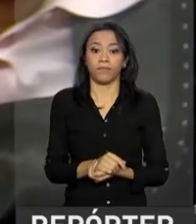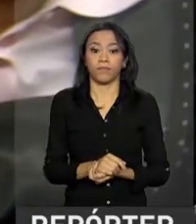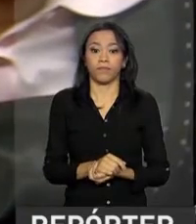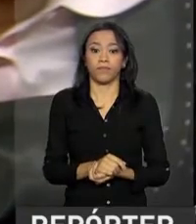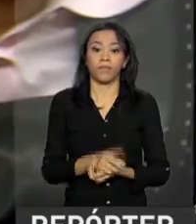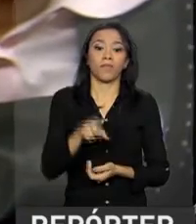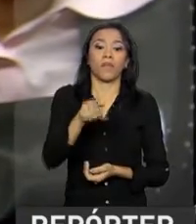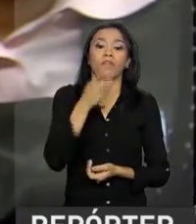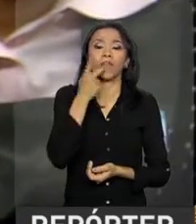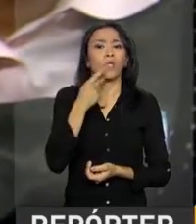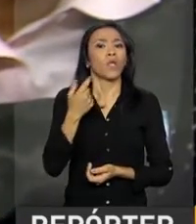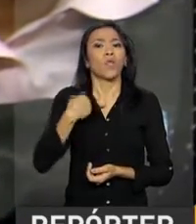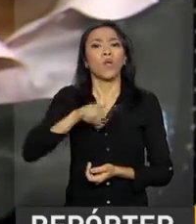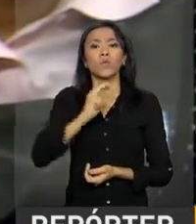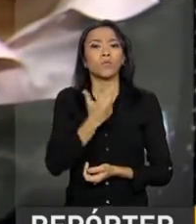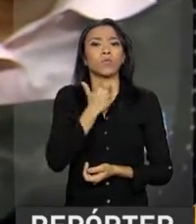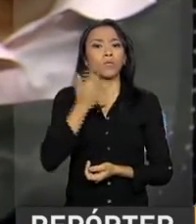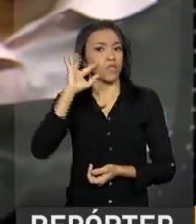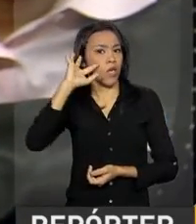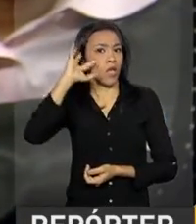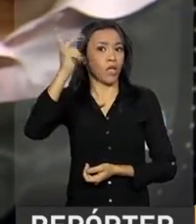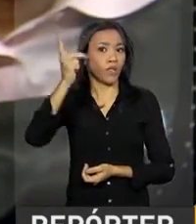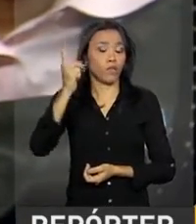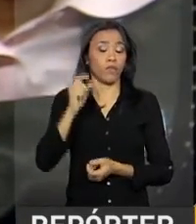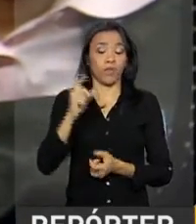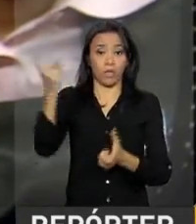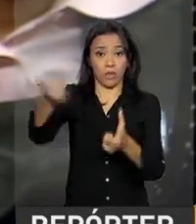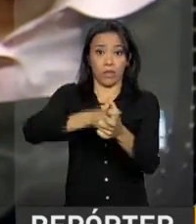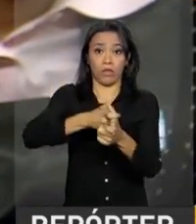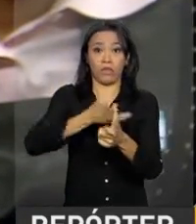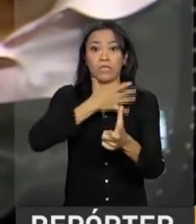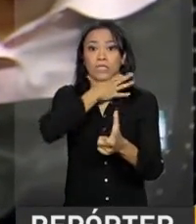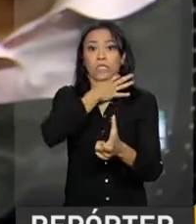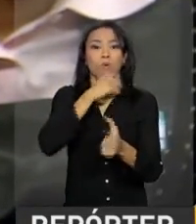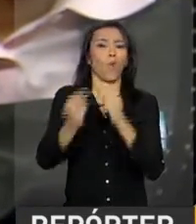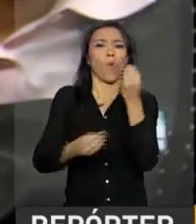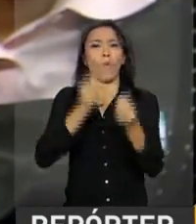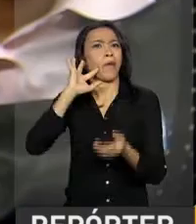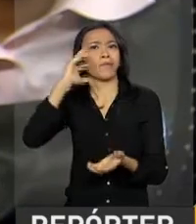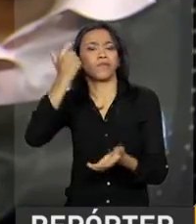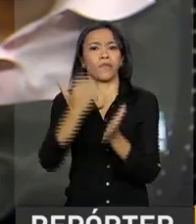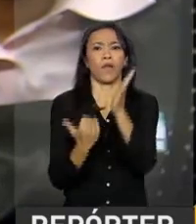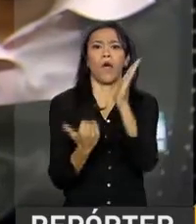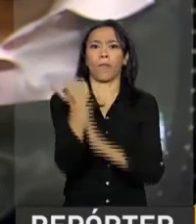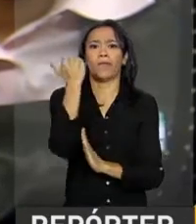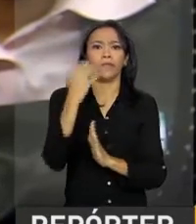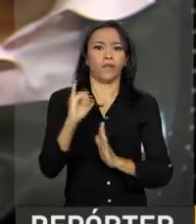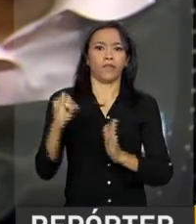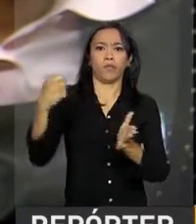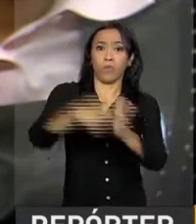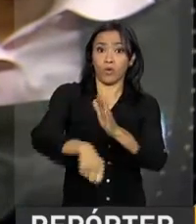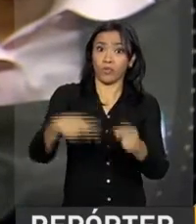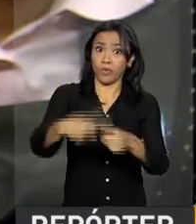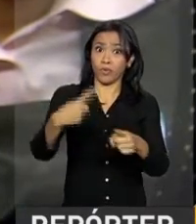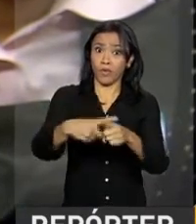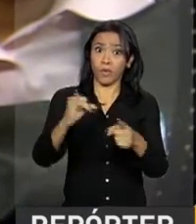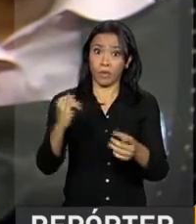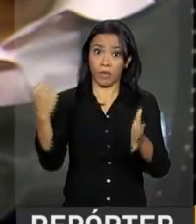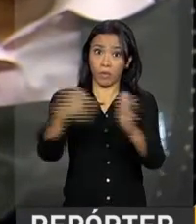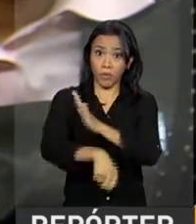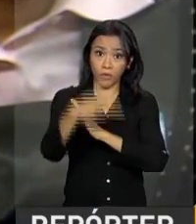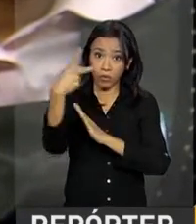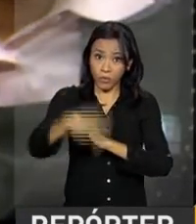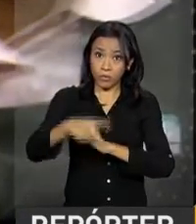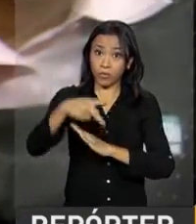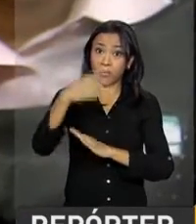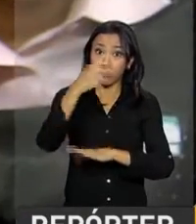Não podemos resolver o problema do déficit da dívida por meio do aumento de impostos. Por quê? A nossa carga tributária já é uma das mais